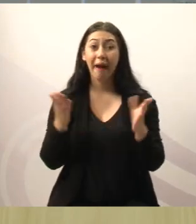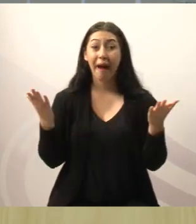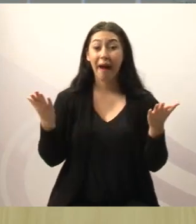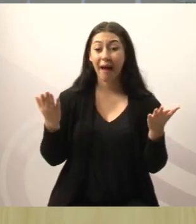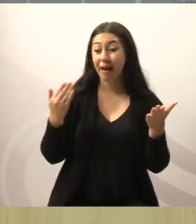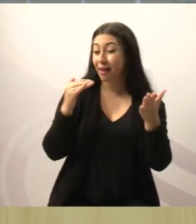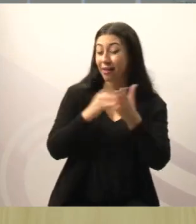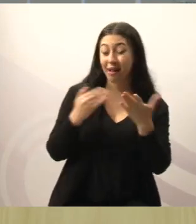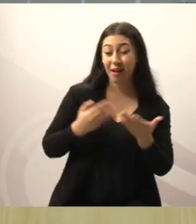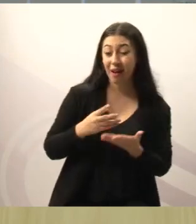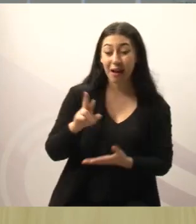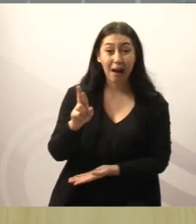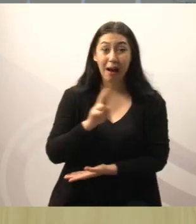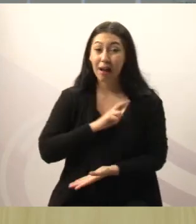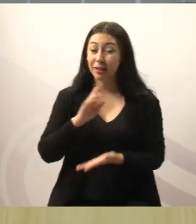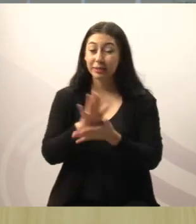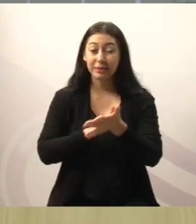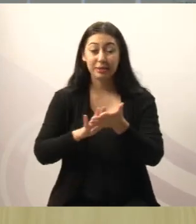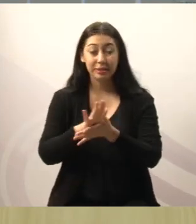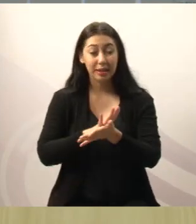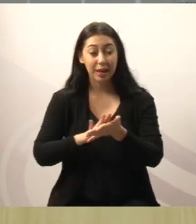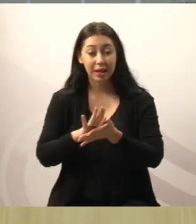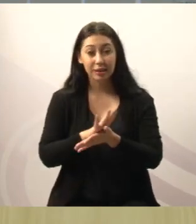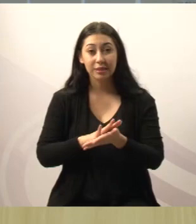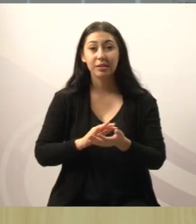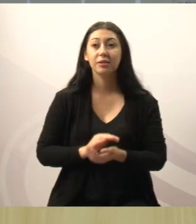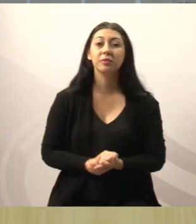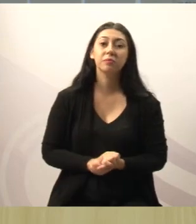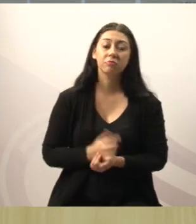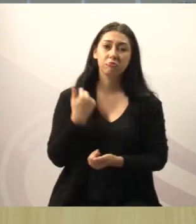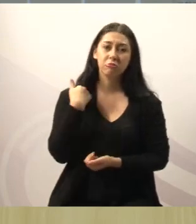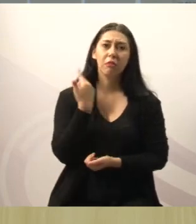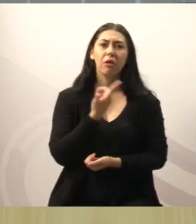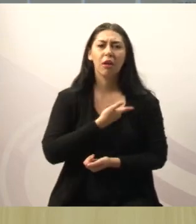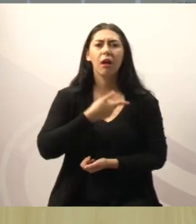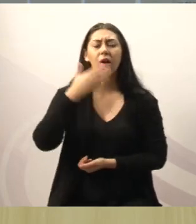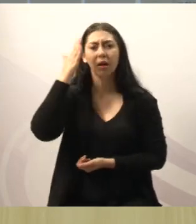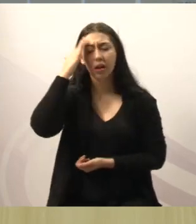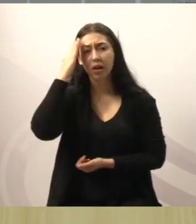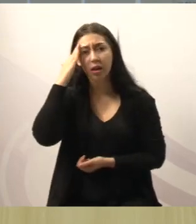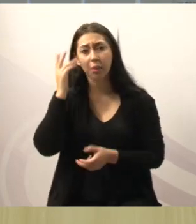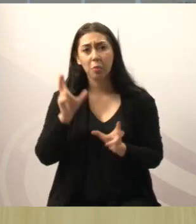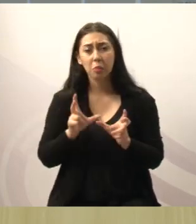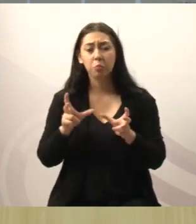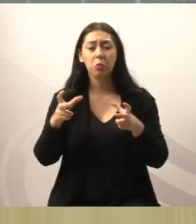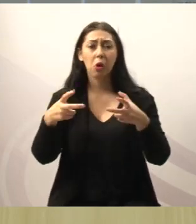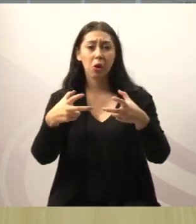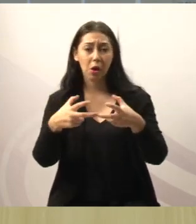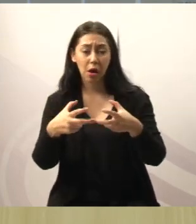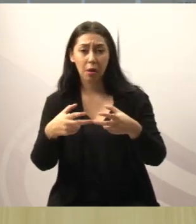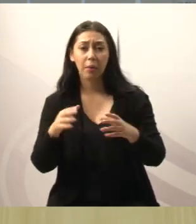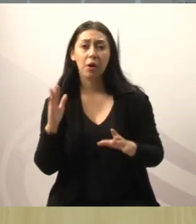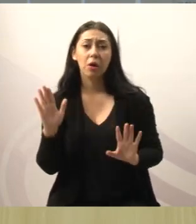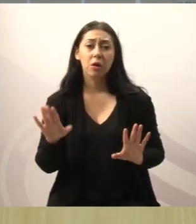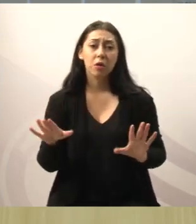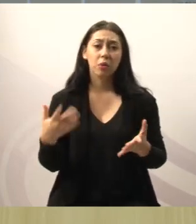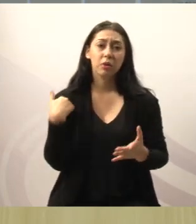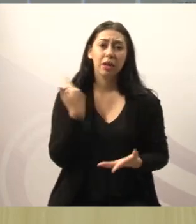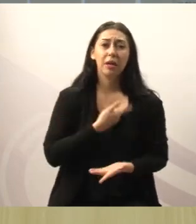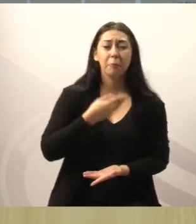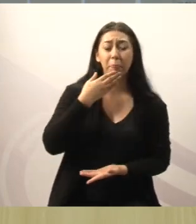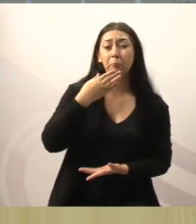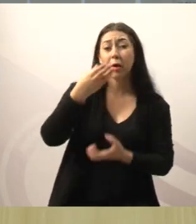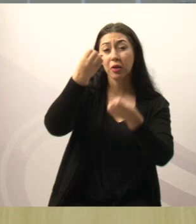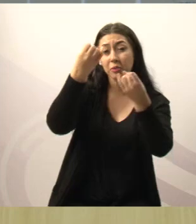resposta, considerando que ambos que essa Casa Legislativa, através do pedido de informação número